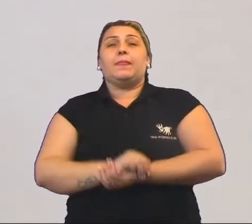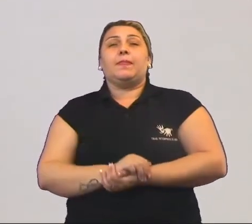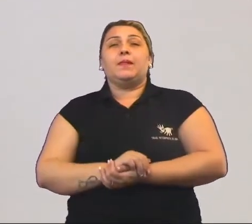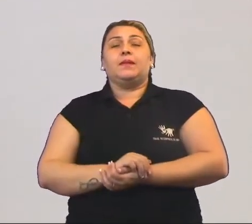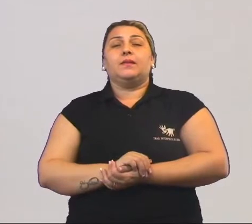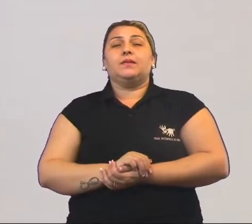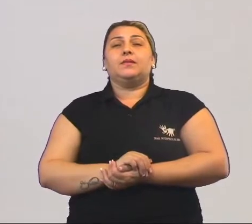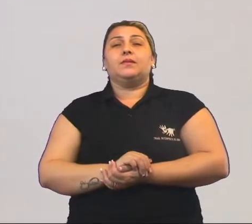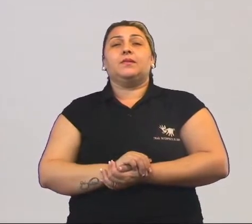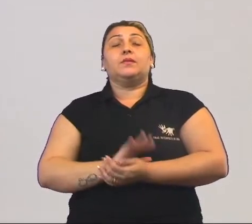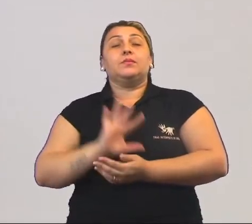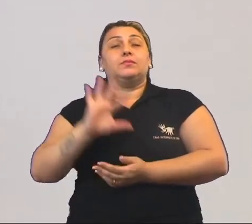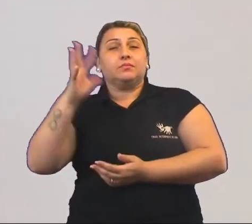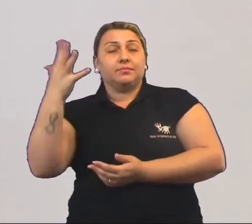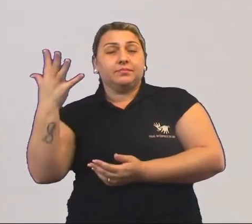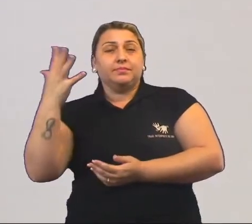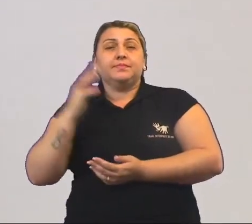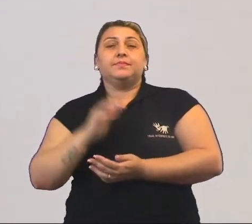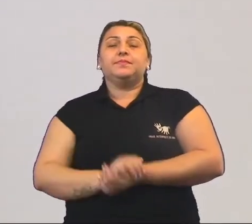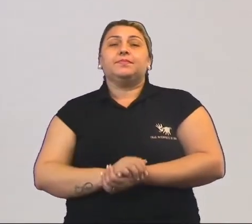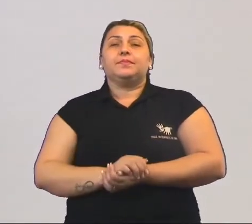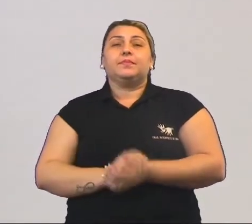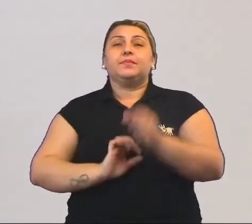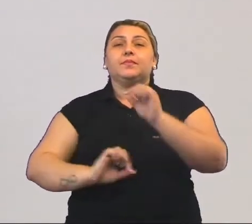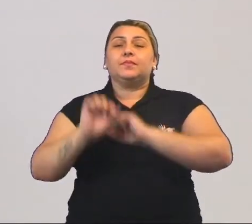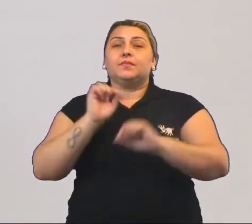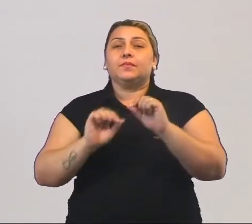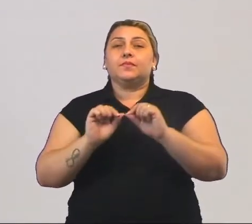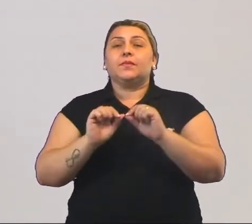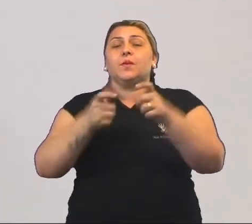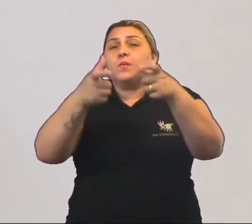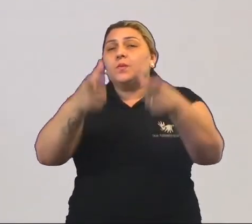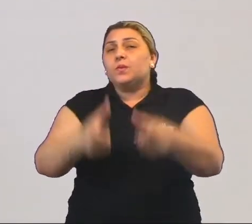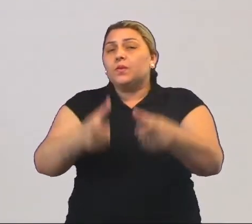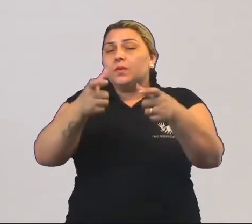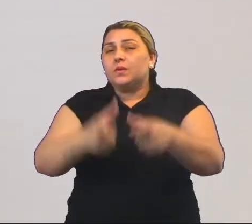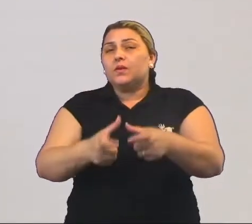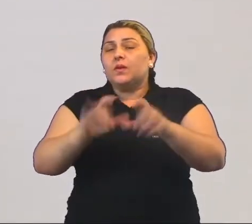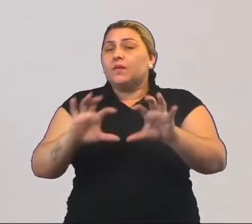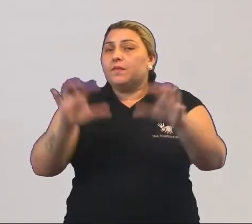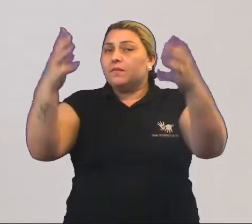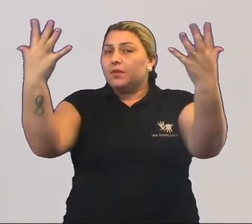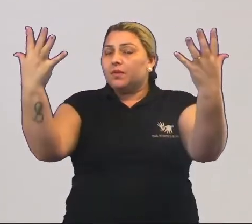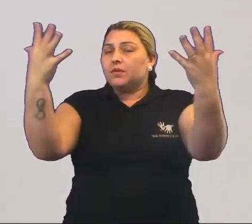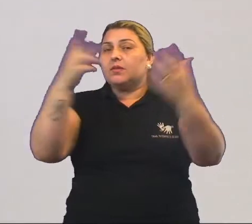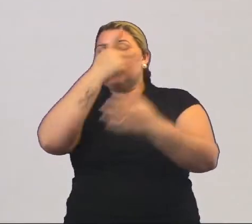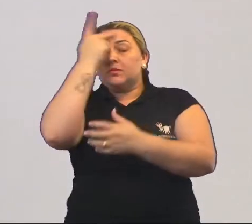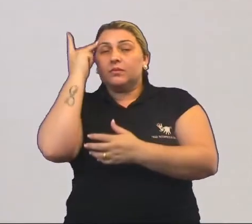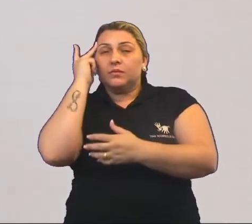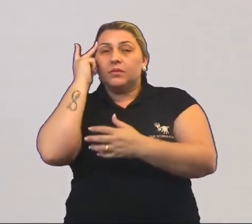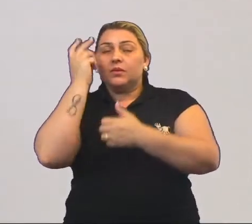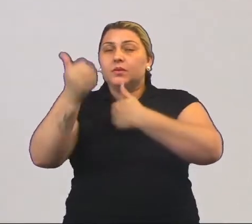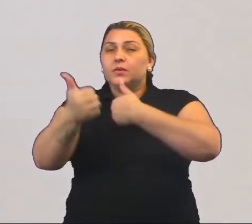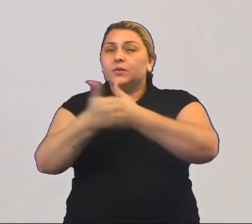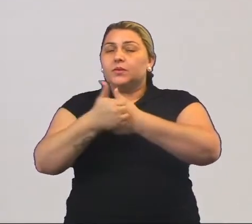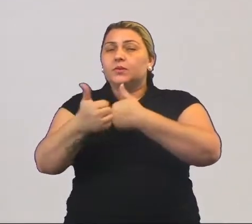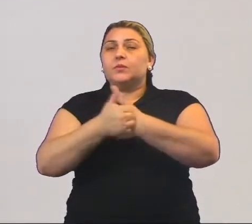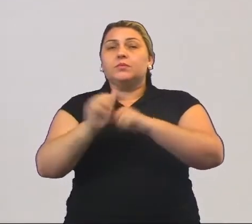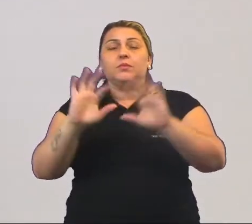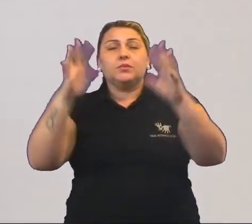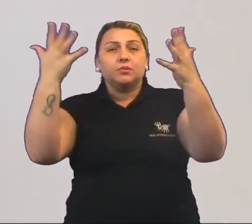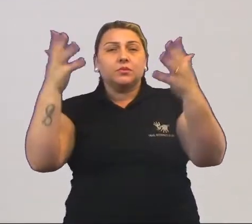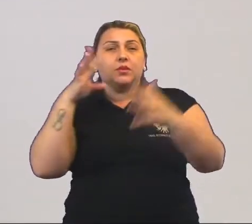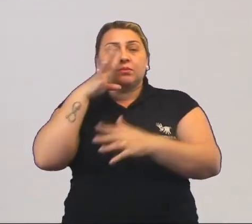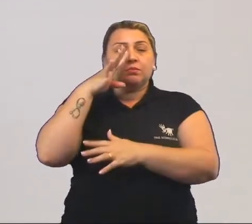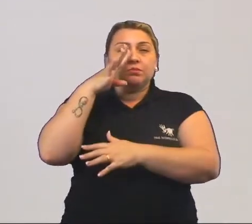esforço. Quando isso acontecia, acabava sendo uma atração local, motivo de festividade. As pessoas se reuniam para comemorar e